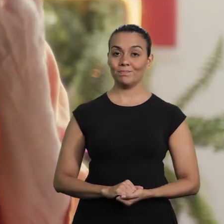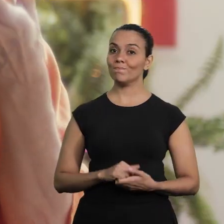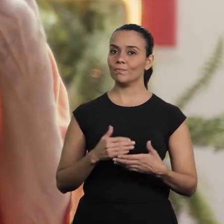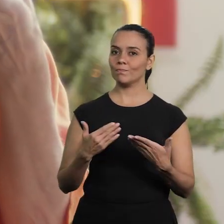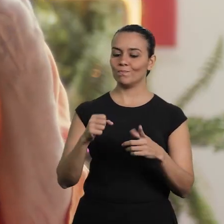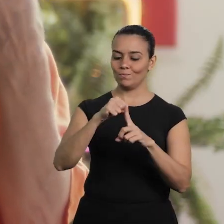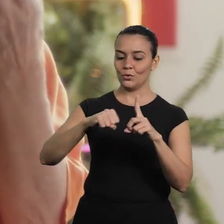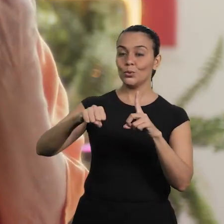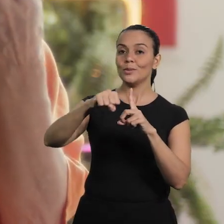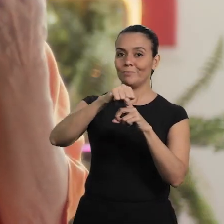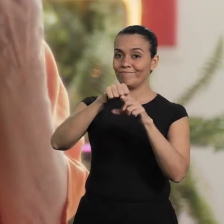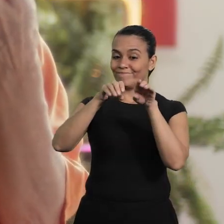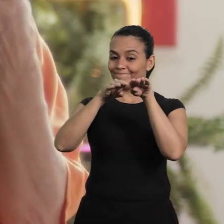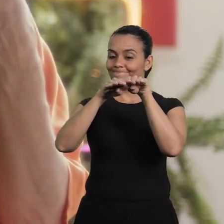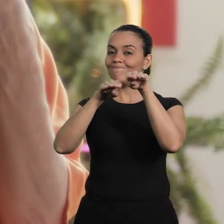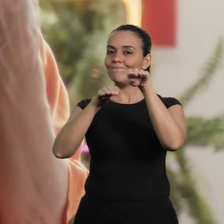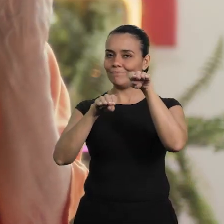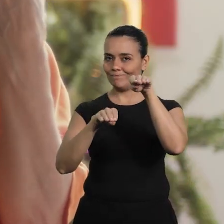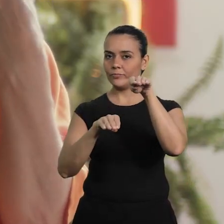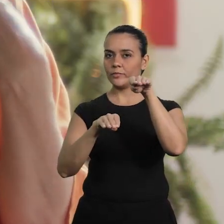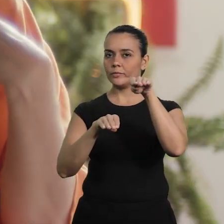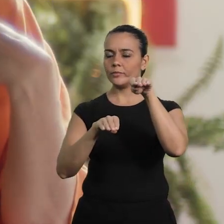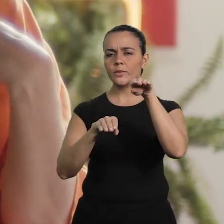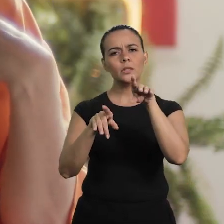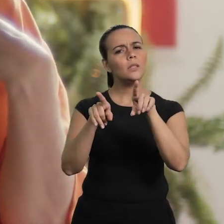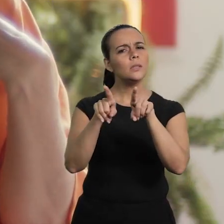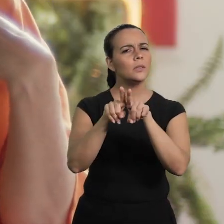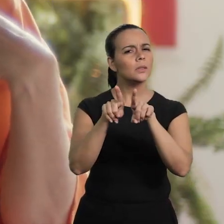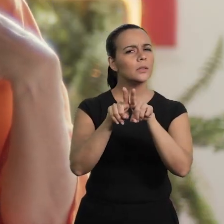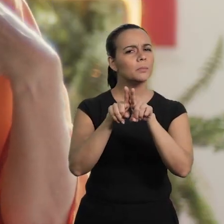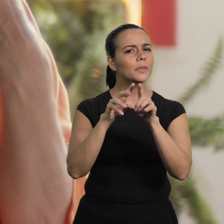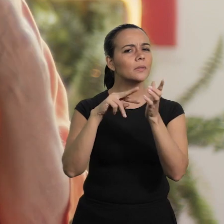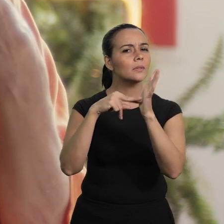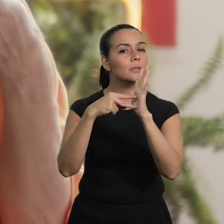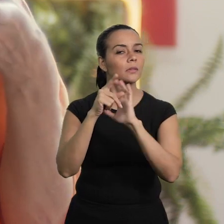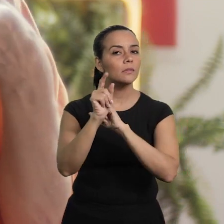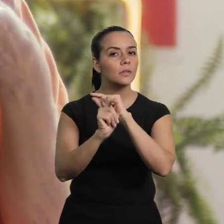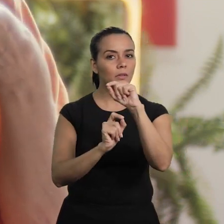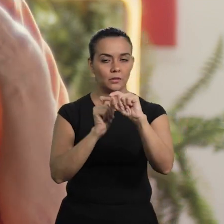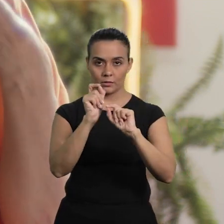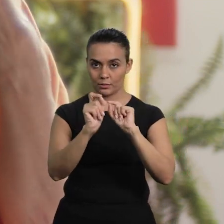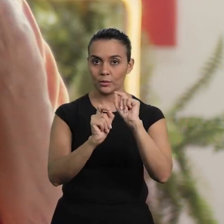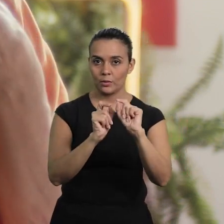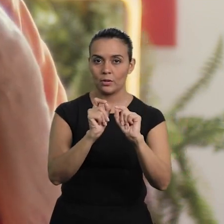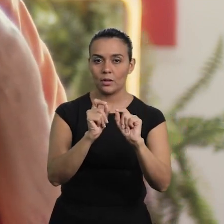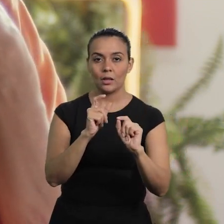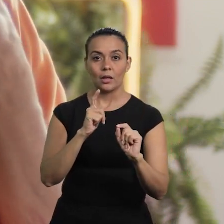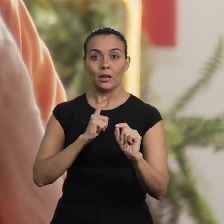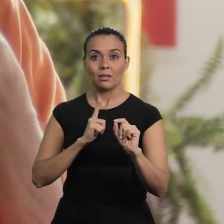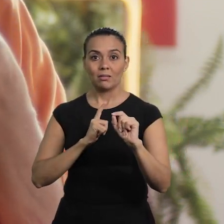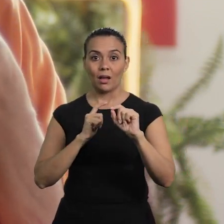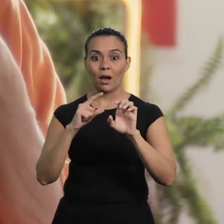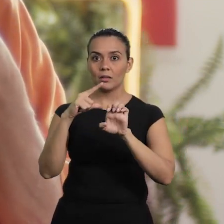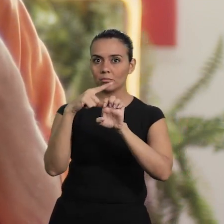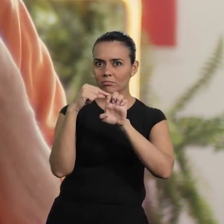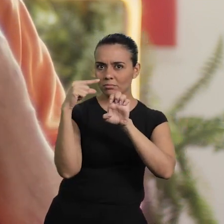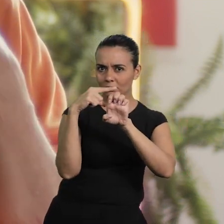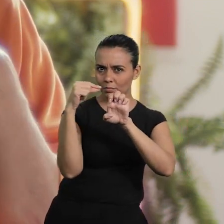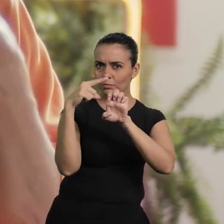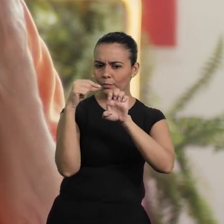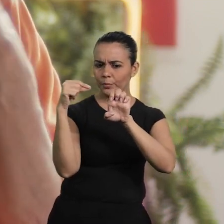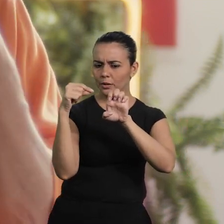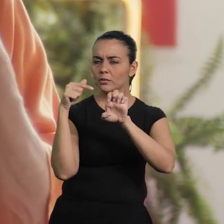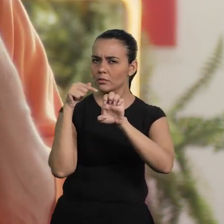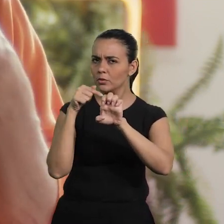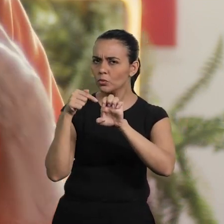Essa desigualdade social que a gente fala, ela também se reproduz dentro do campo dos empreendedores, né?